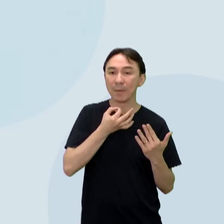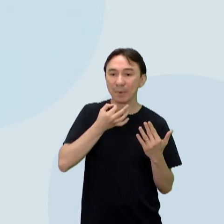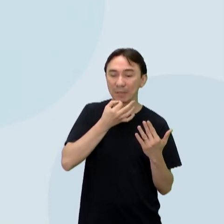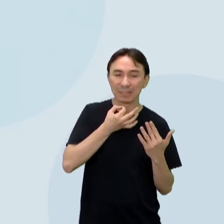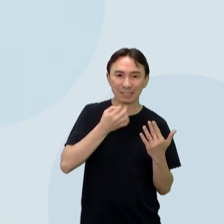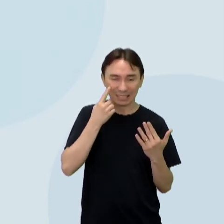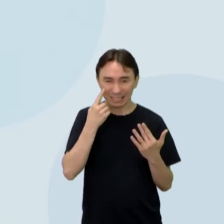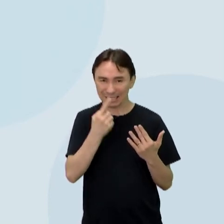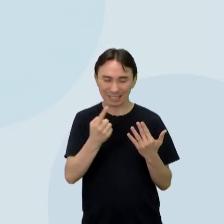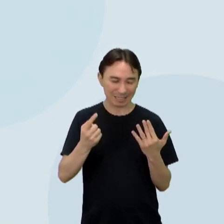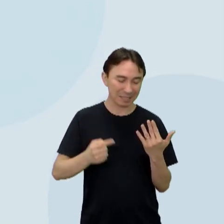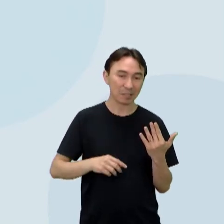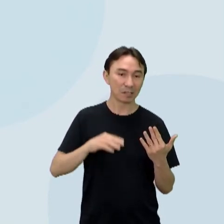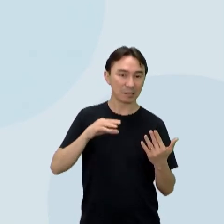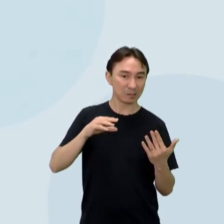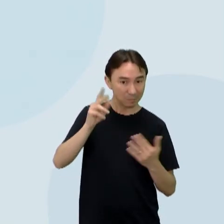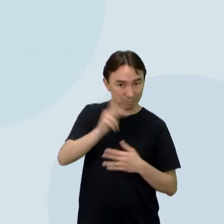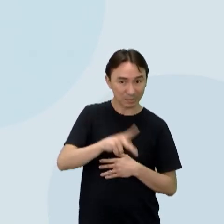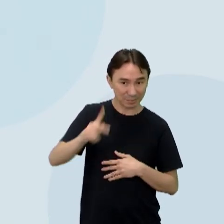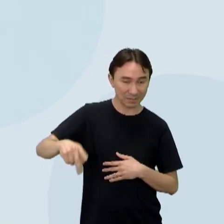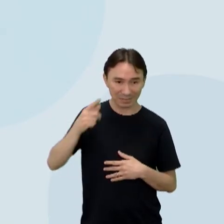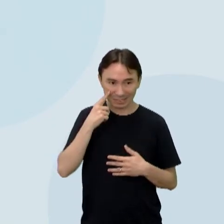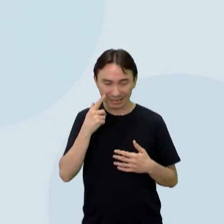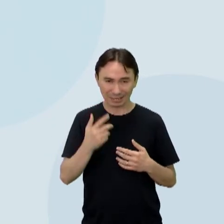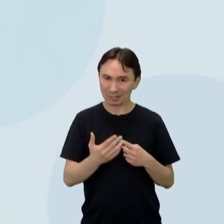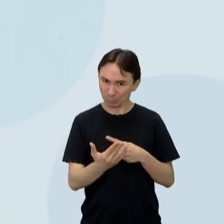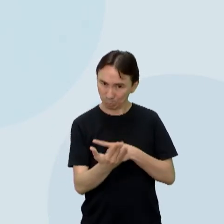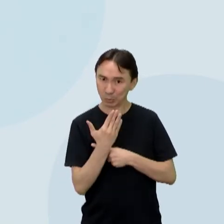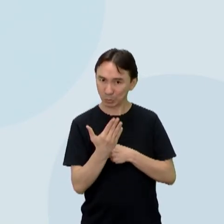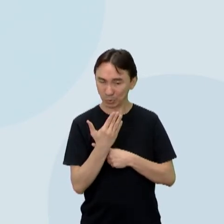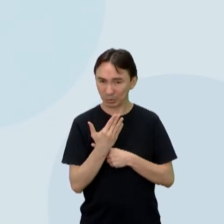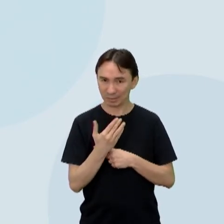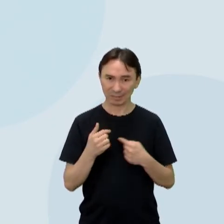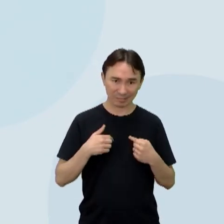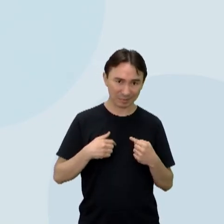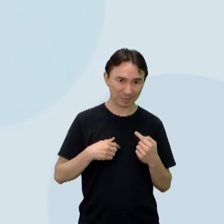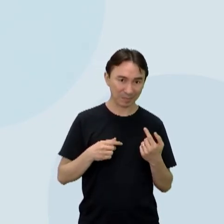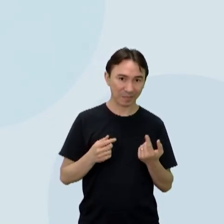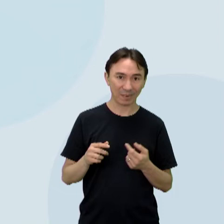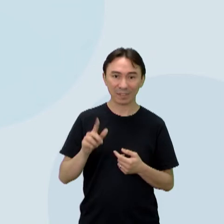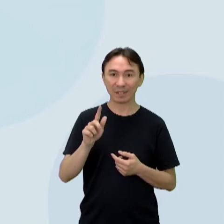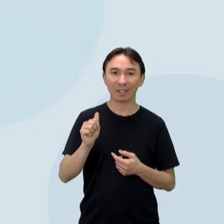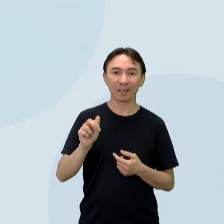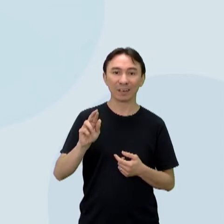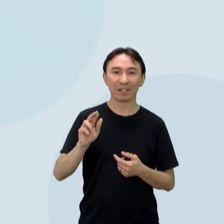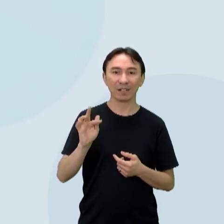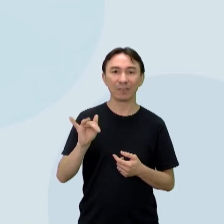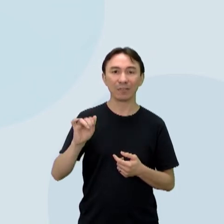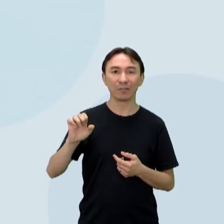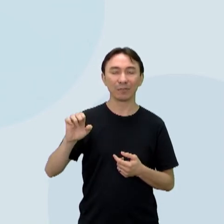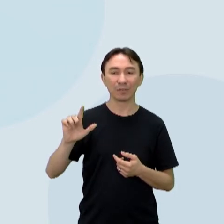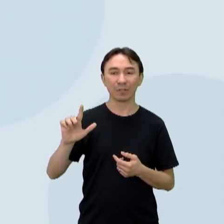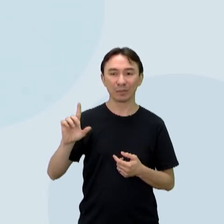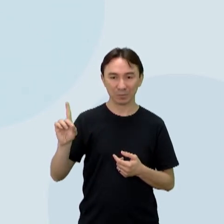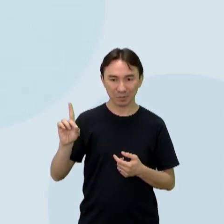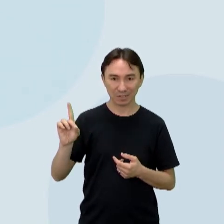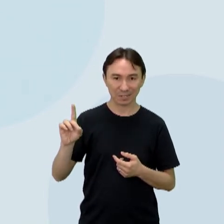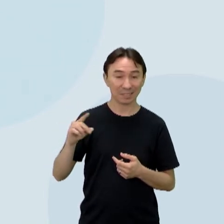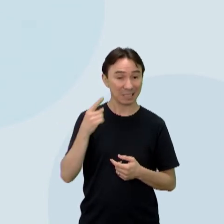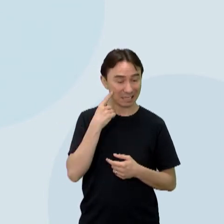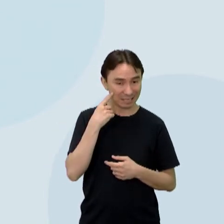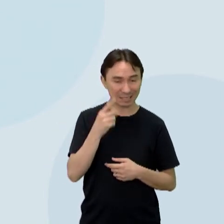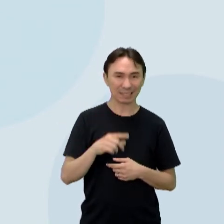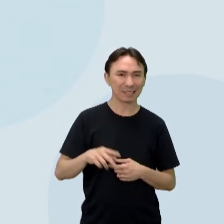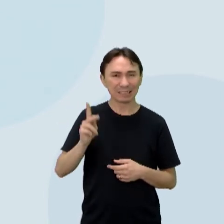aqui, observando, pode me corrigir, que é o professor Mauro de língua portuguesa, mas também de inglês.